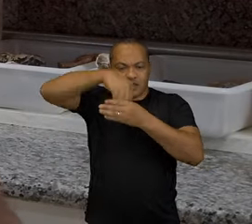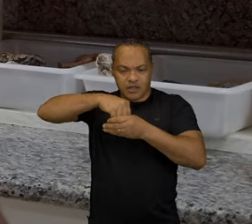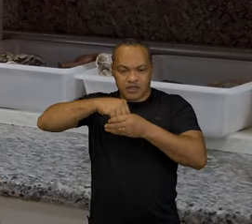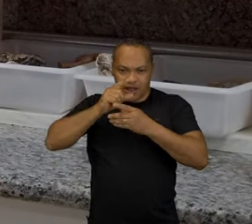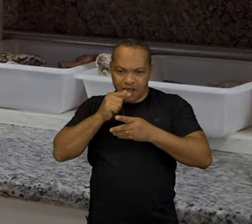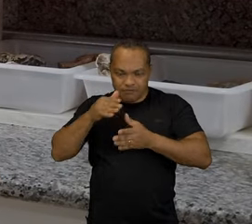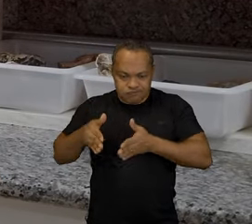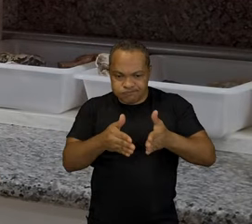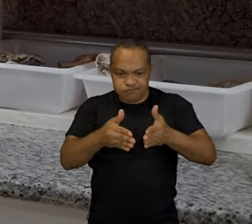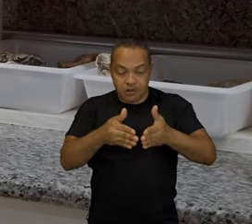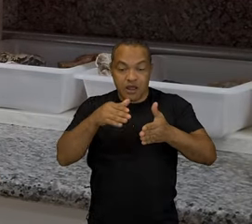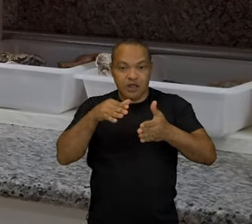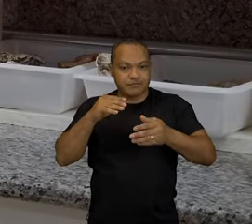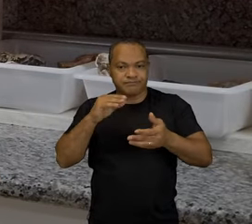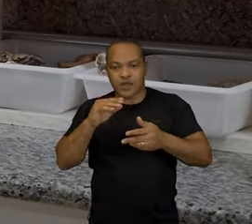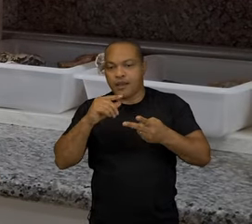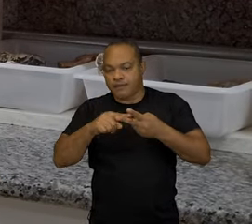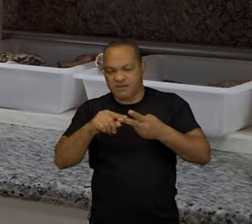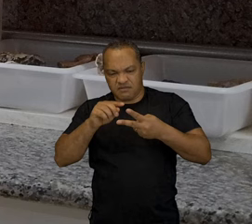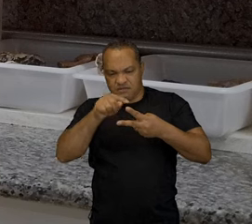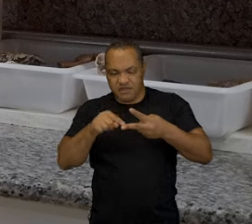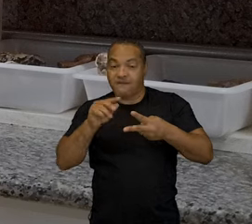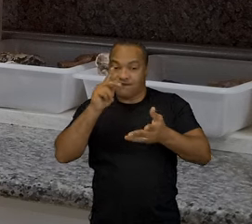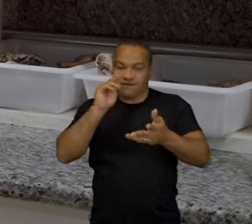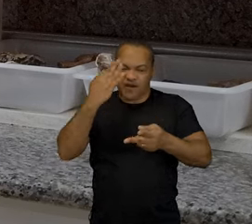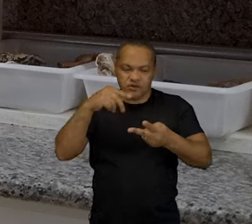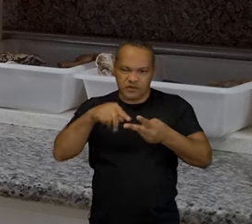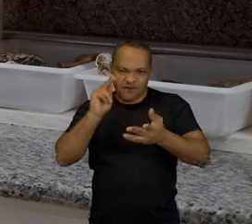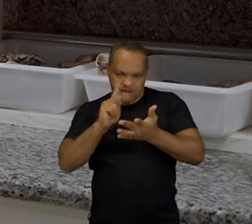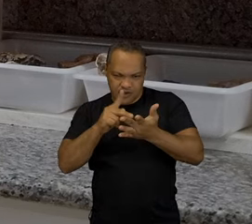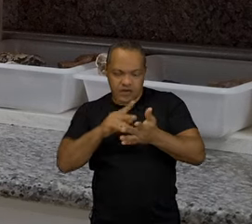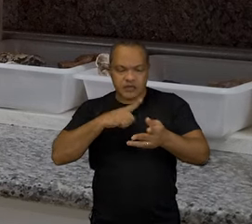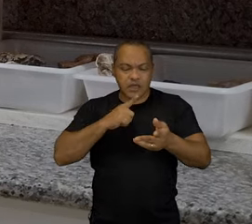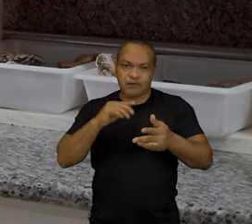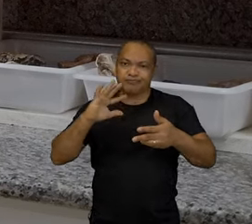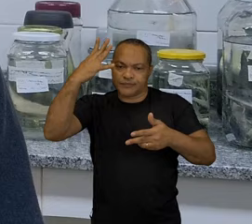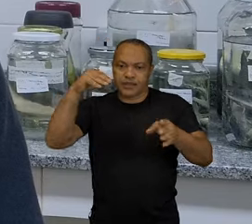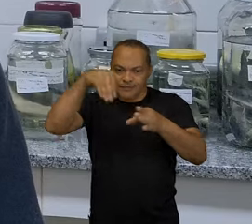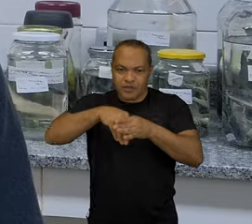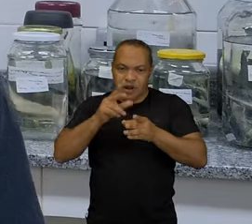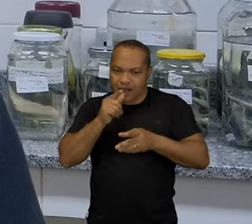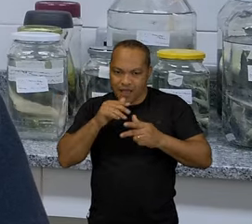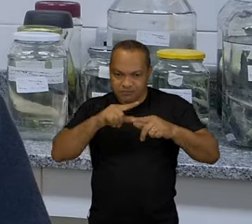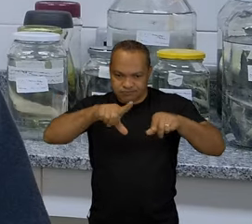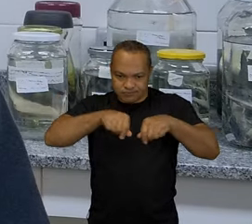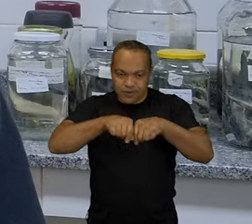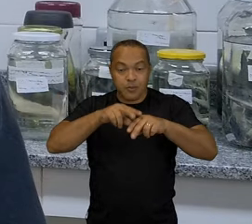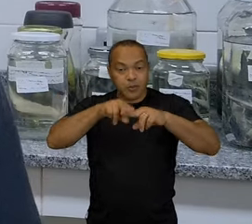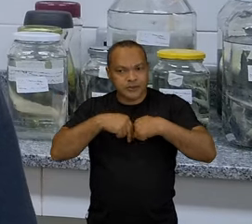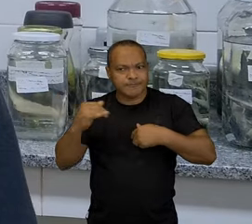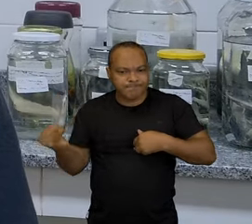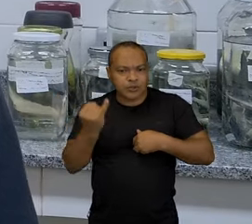nessa bacia de São Francisco falso, na bacia de São Francisco verdadeiro, se reflete diretamente no lago de Itaipu. É muito importante que